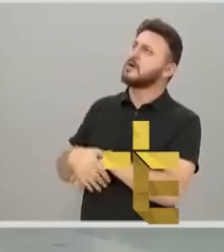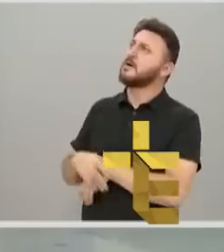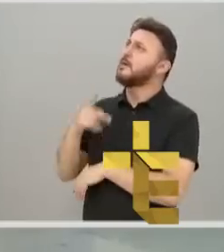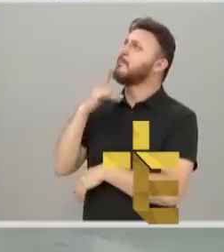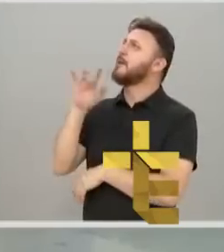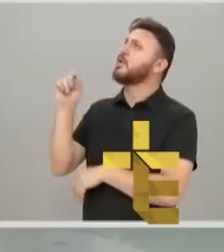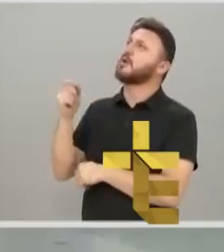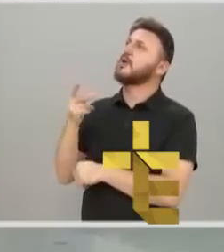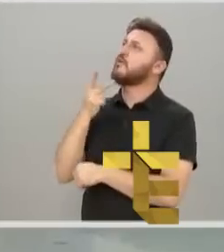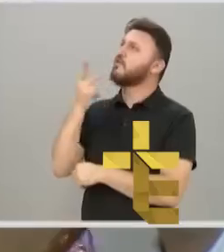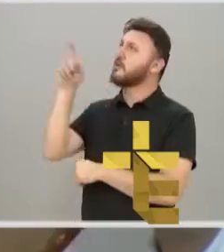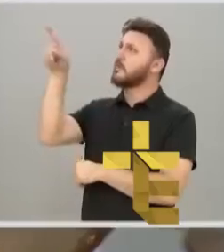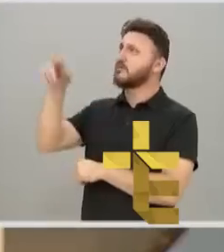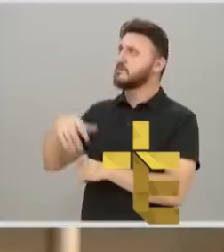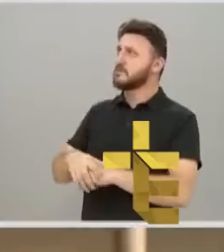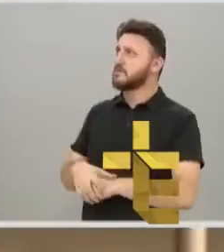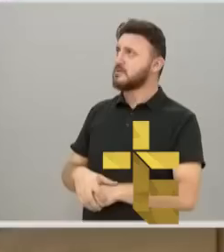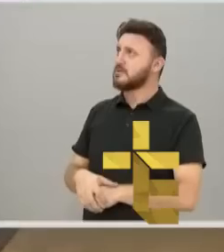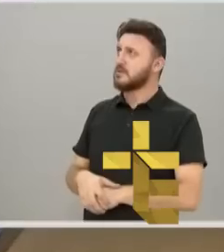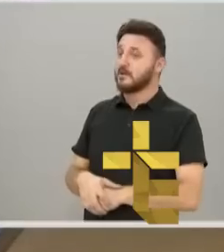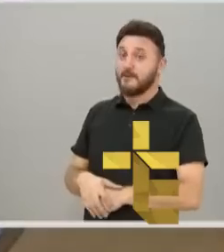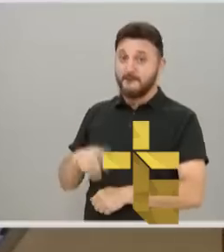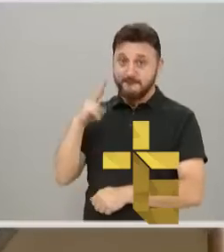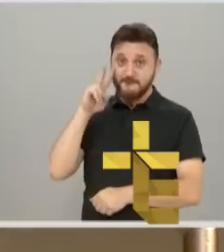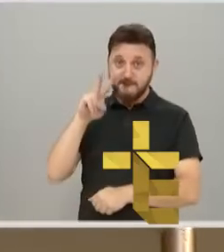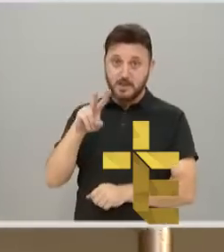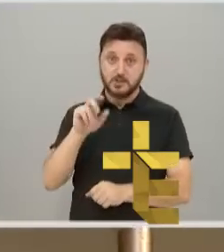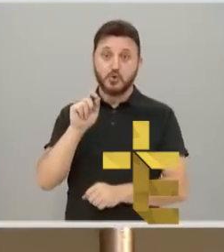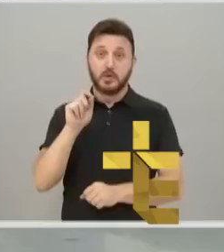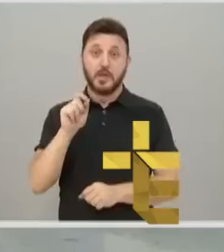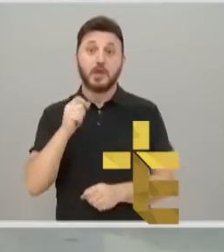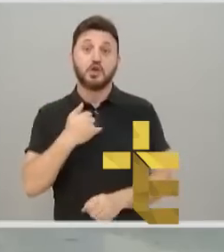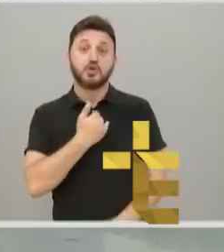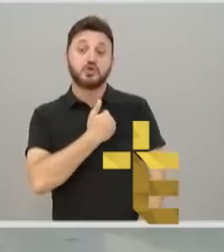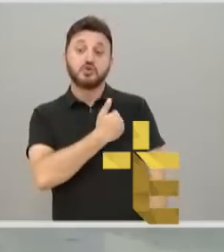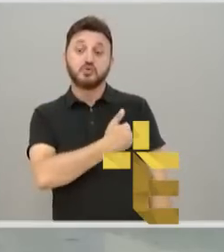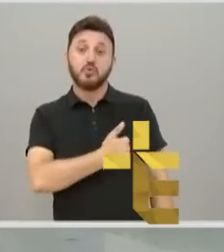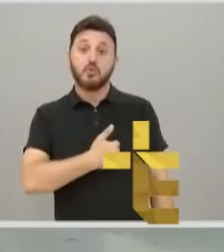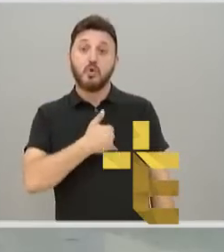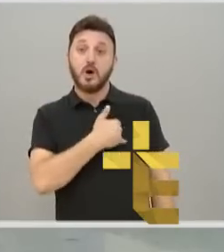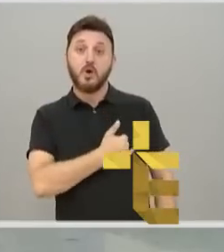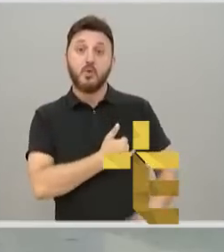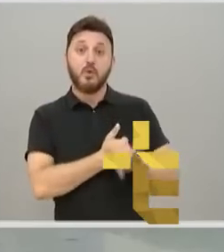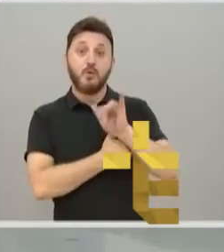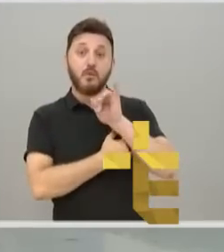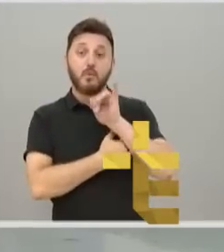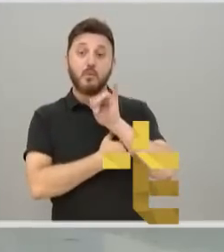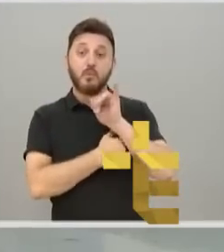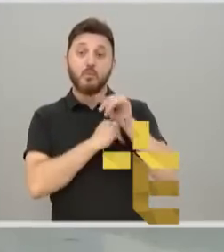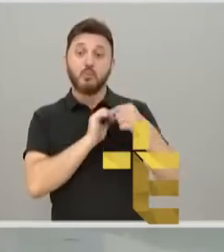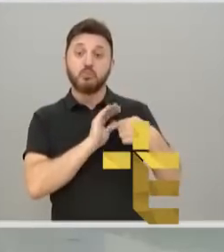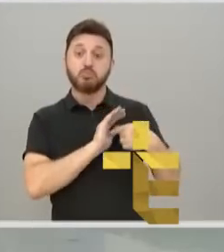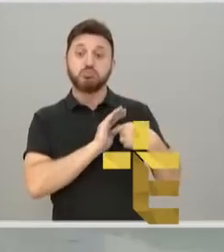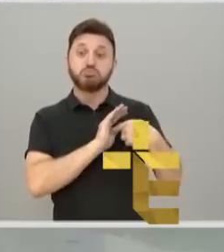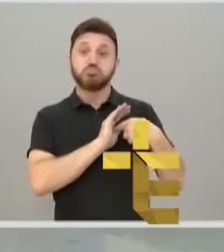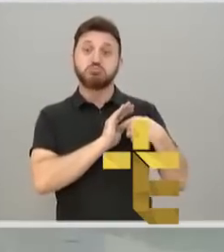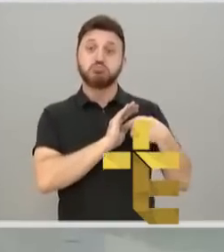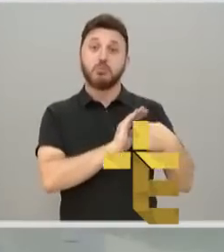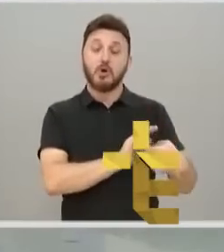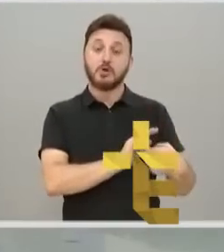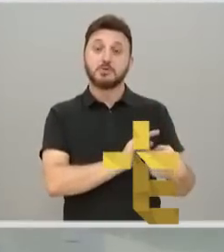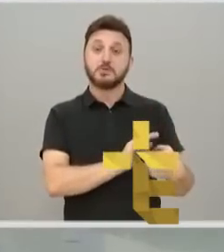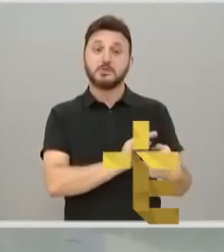Veja que o João coloca na boca de nosso Senhor uma palavra que é só quem está passando por uma noite